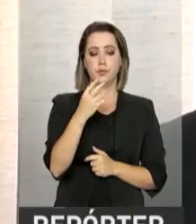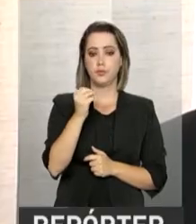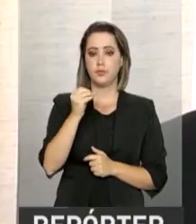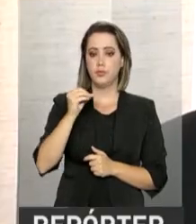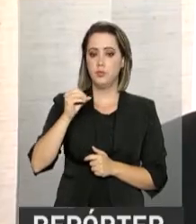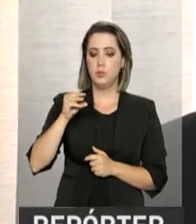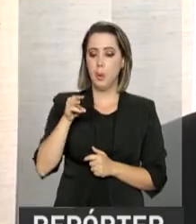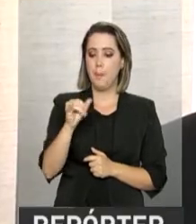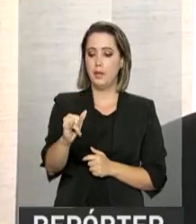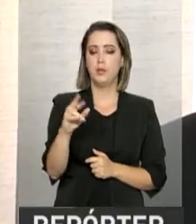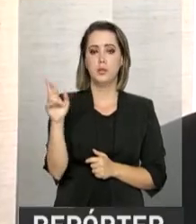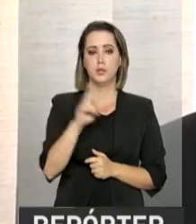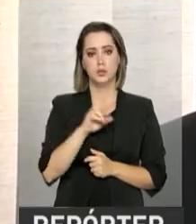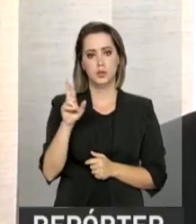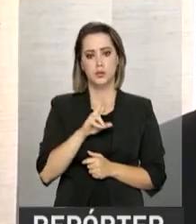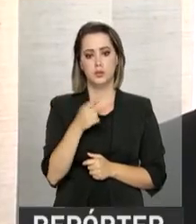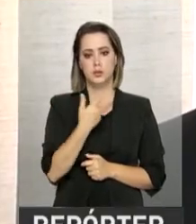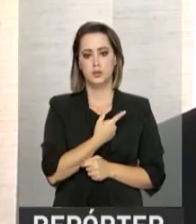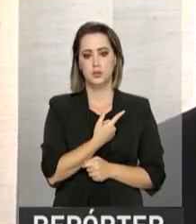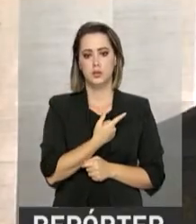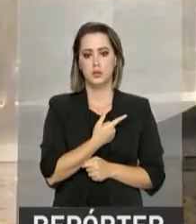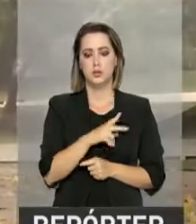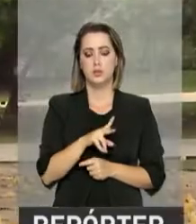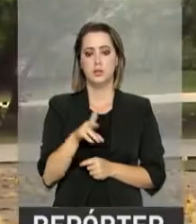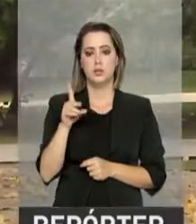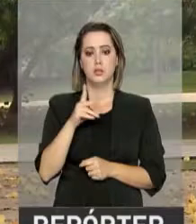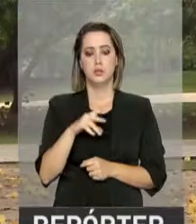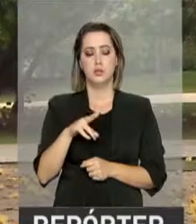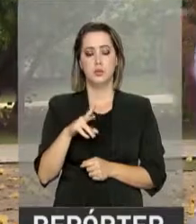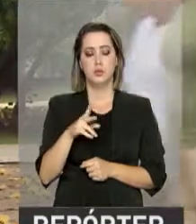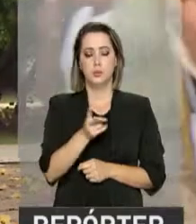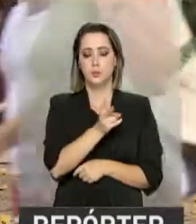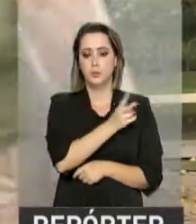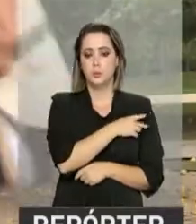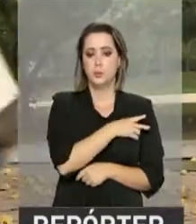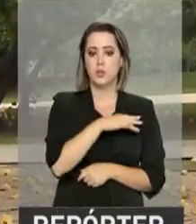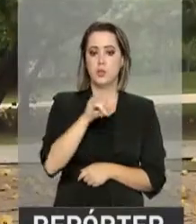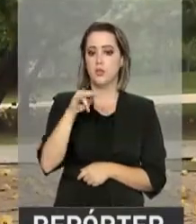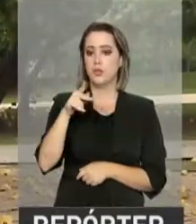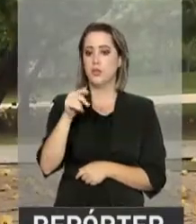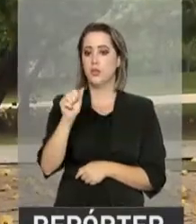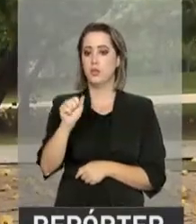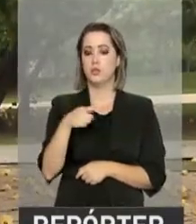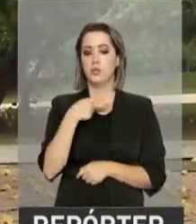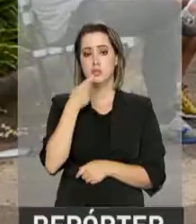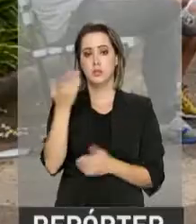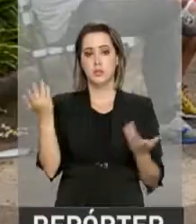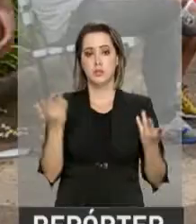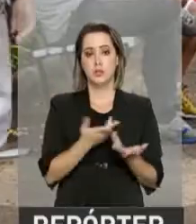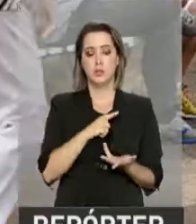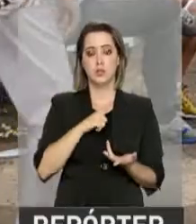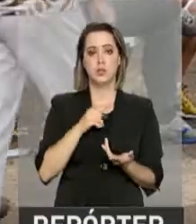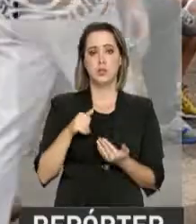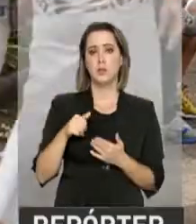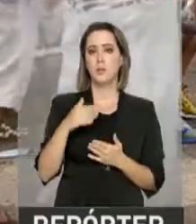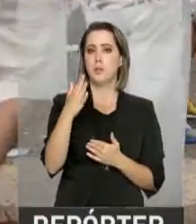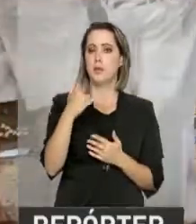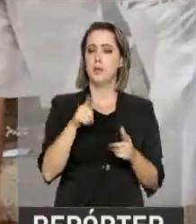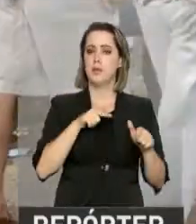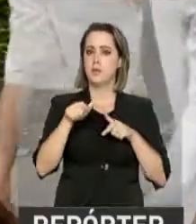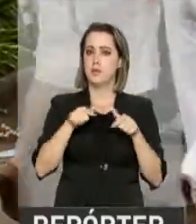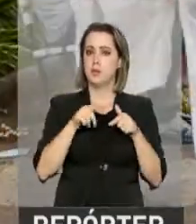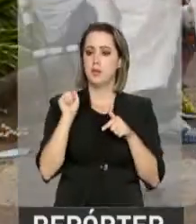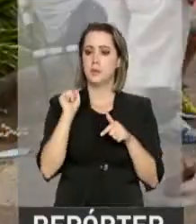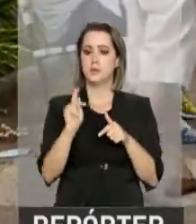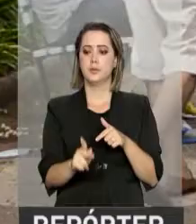O diretor de macroeconomia do IPEA explica que o Rio de Janeiro tem hoje mais servidores inativos, ou seja,